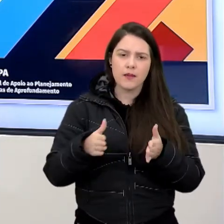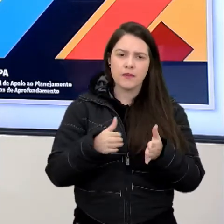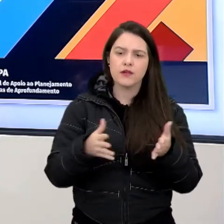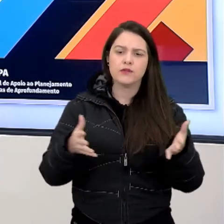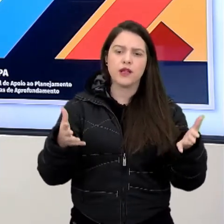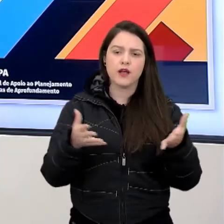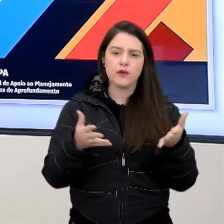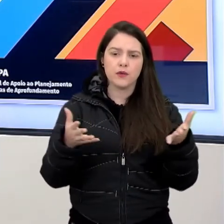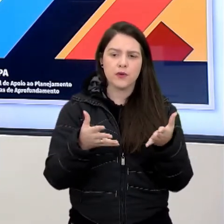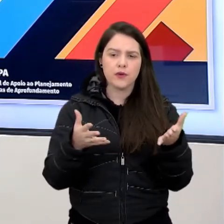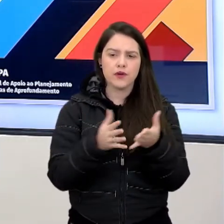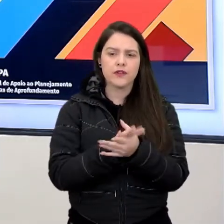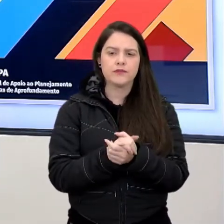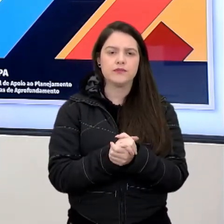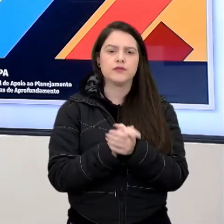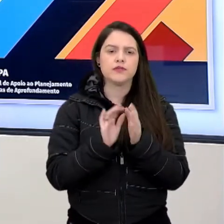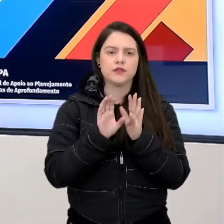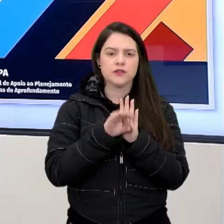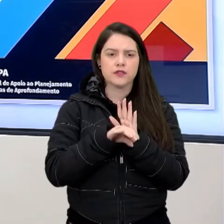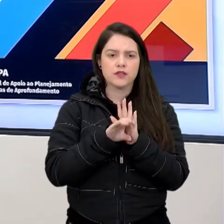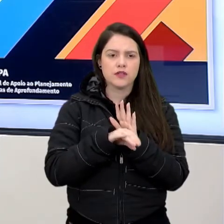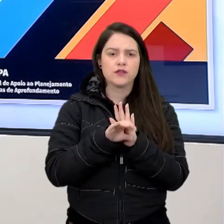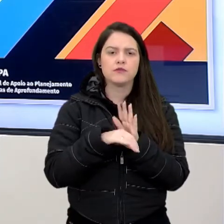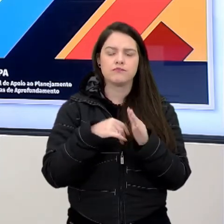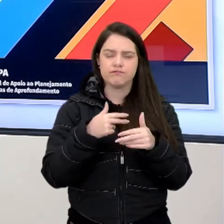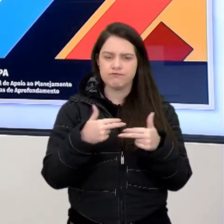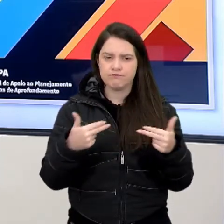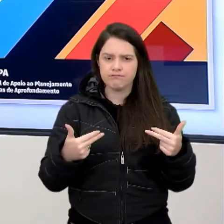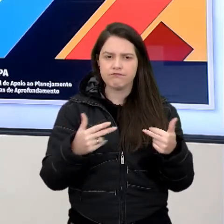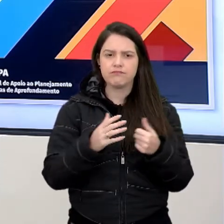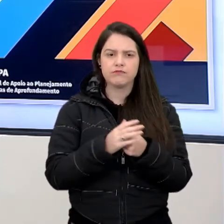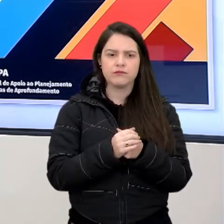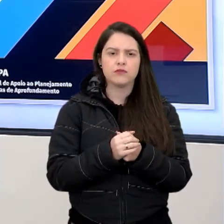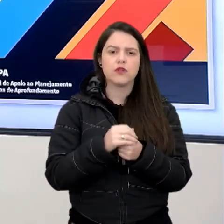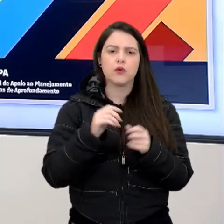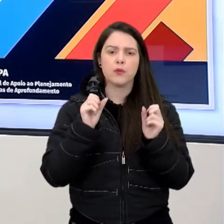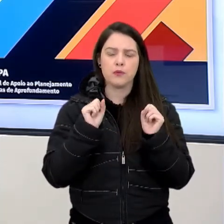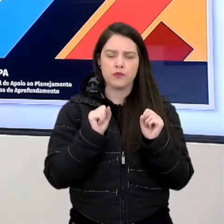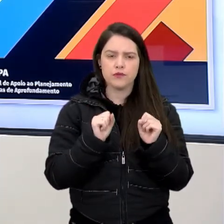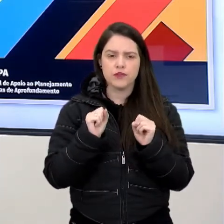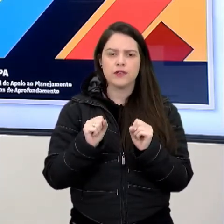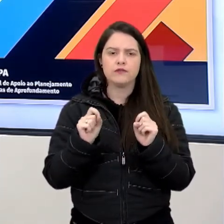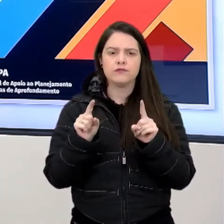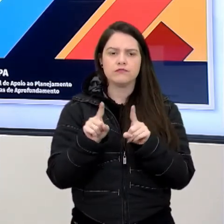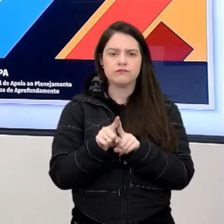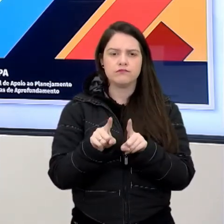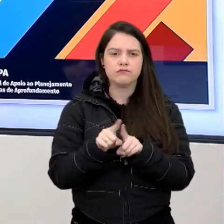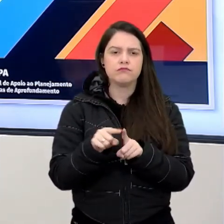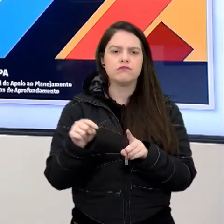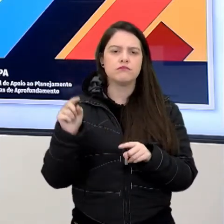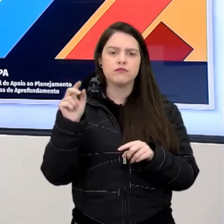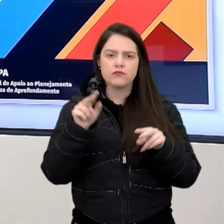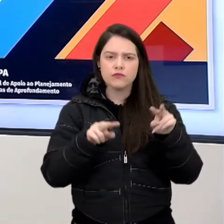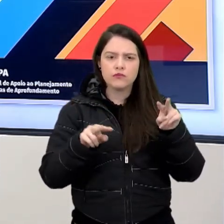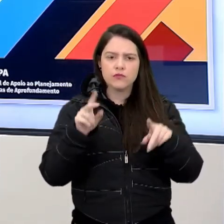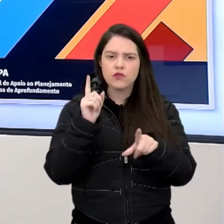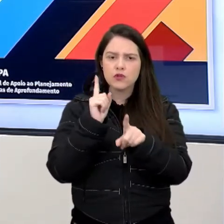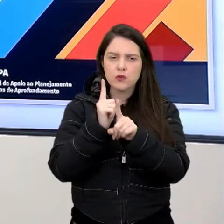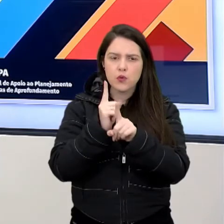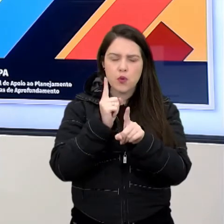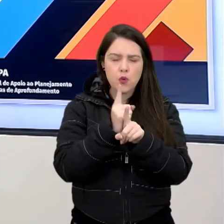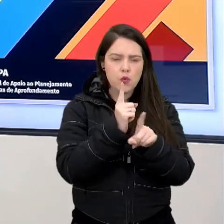você calcular esses conceitos de regressão linear simples, que é um modelo estatístico, você precisa retornar alguns